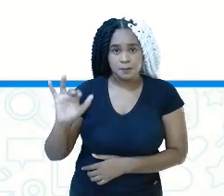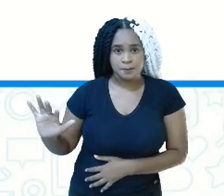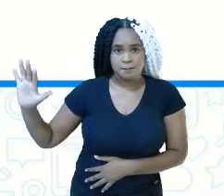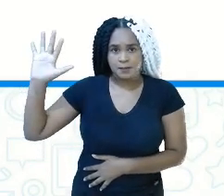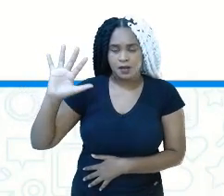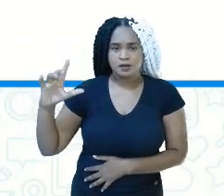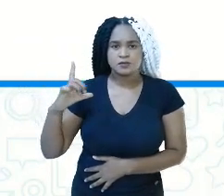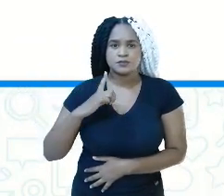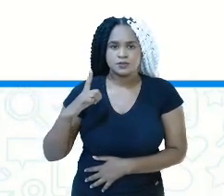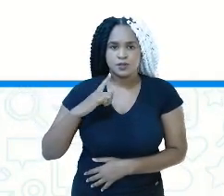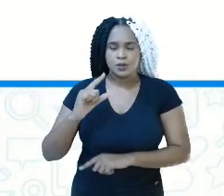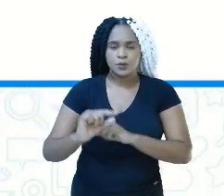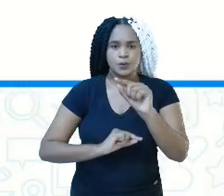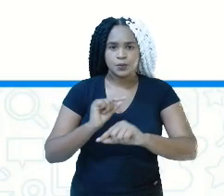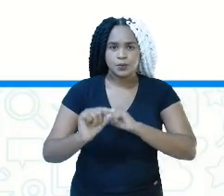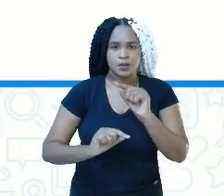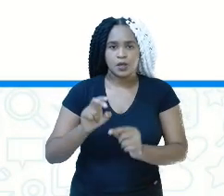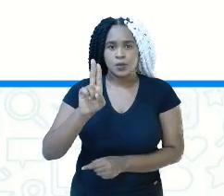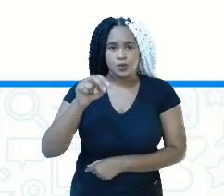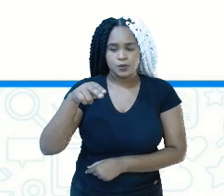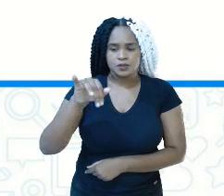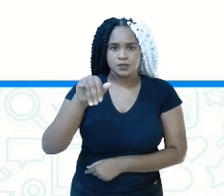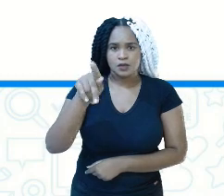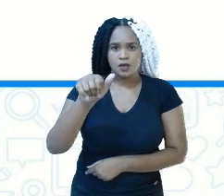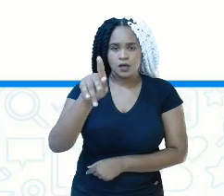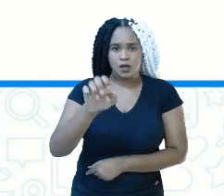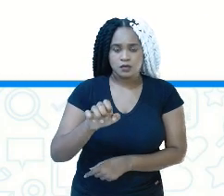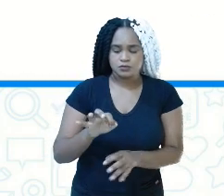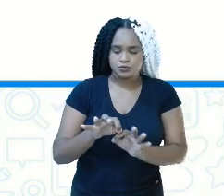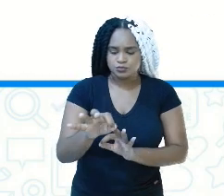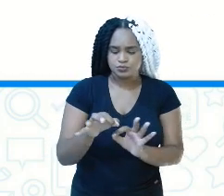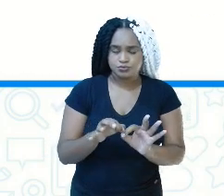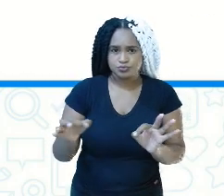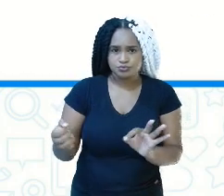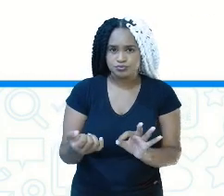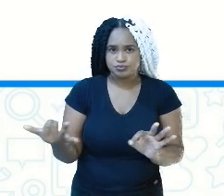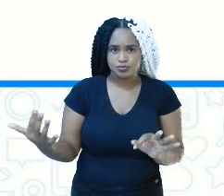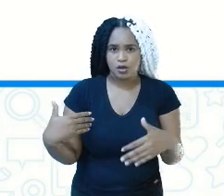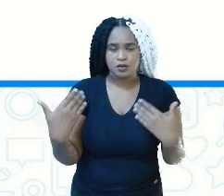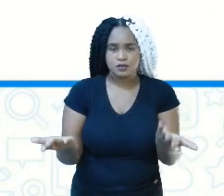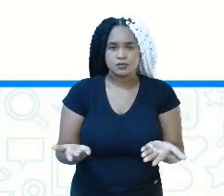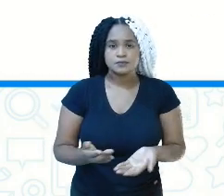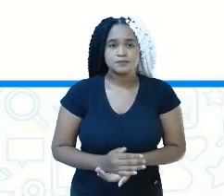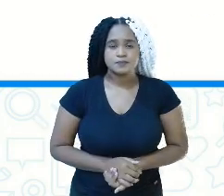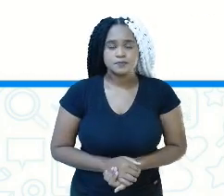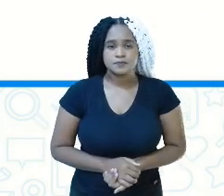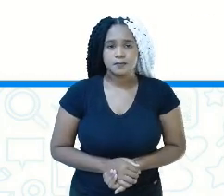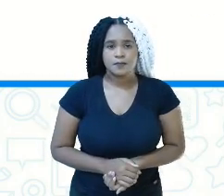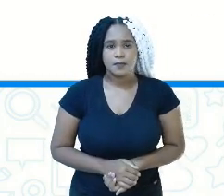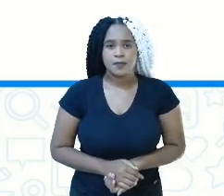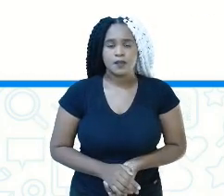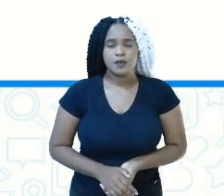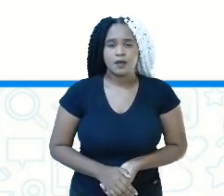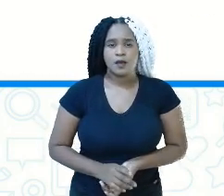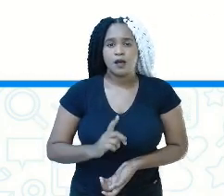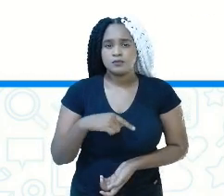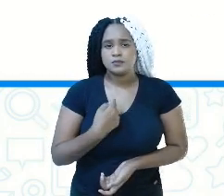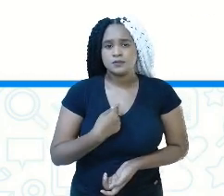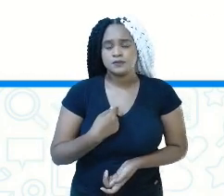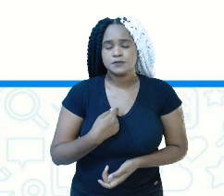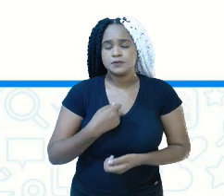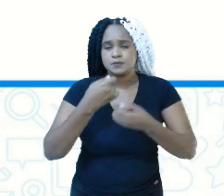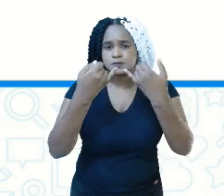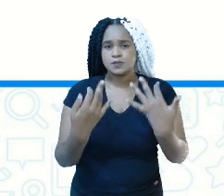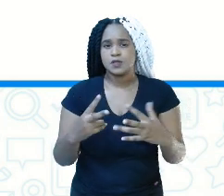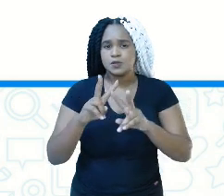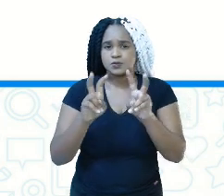aqui outro tipo de unidade de medida. Nesse caso, a gente vai falar um pouco sobre a massa. Quando